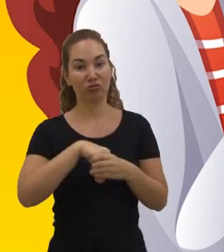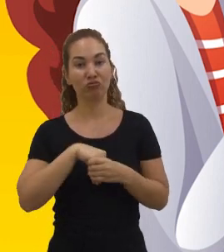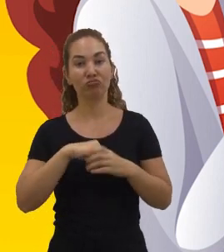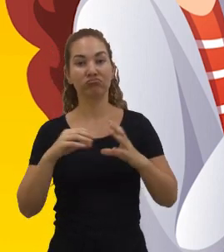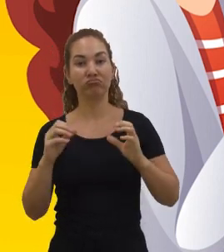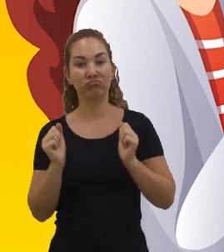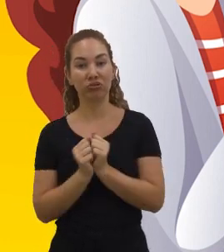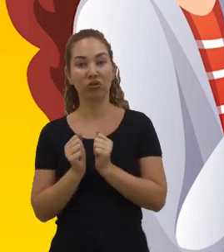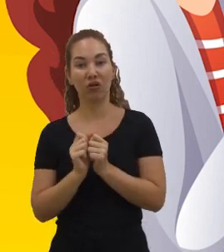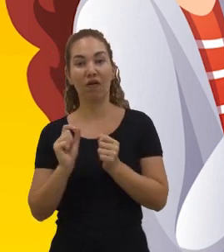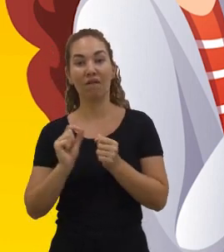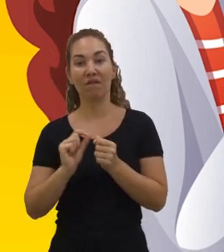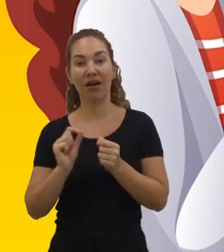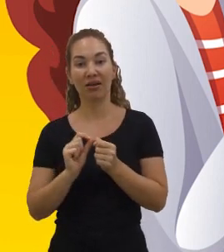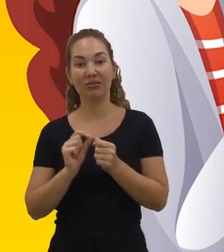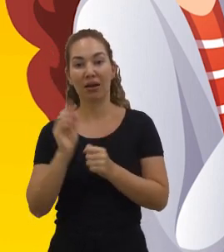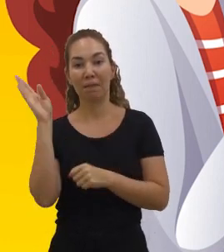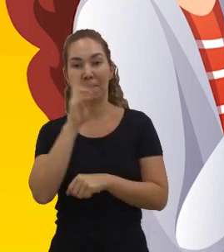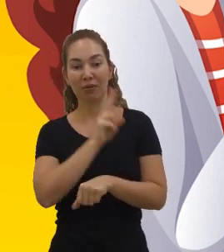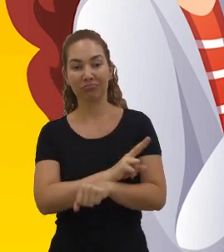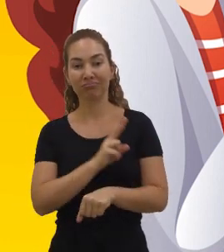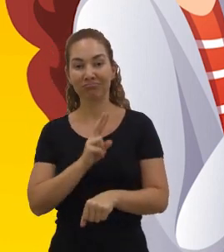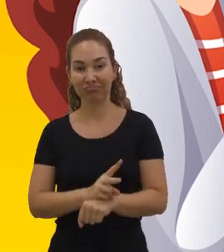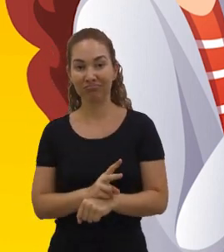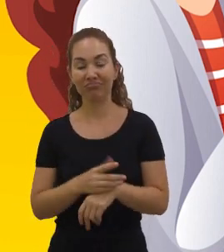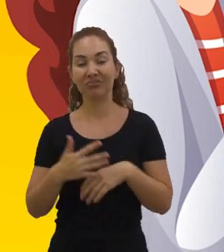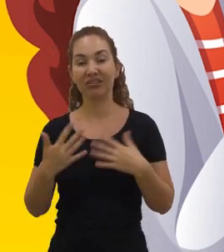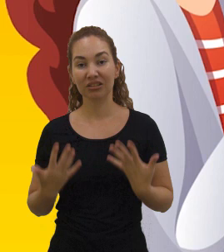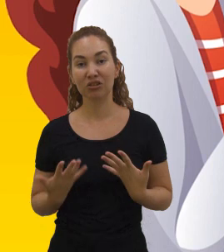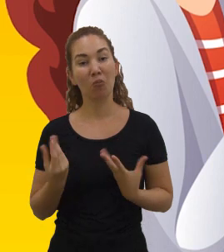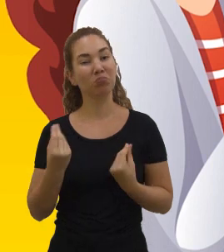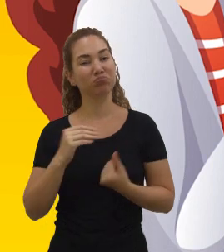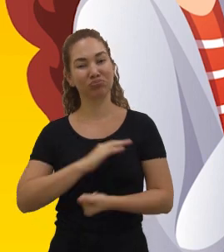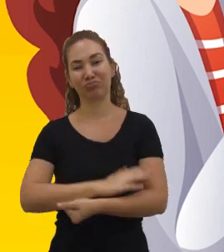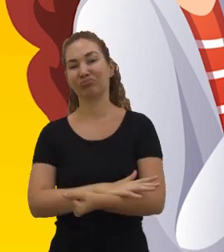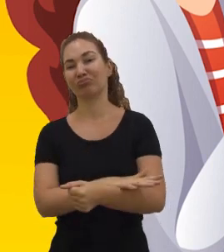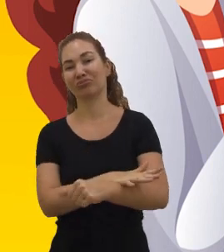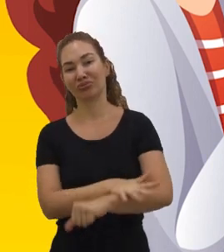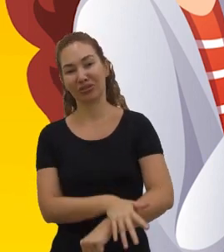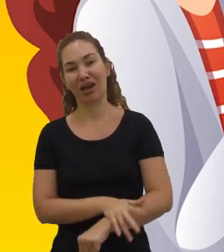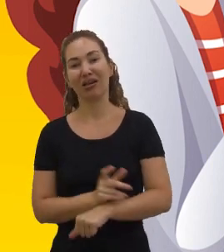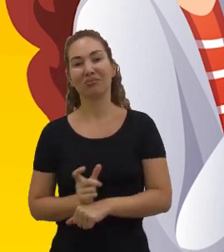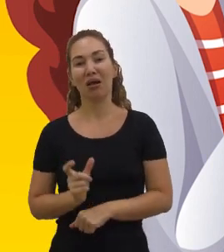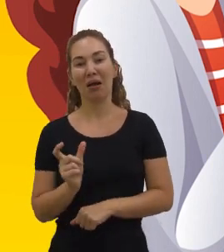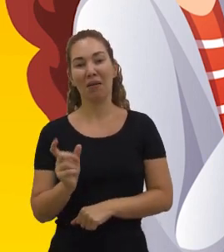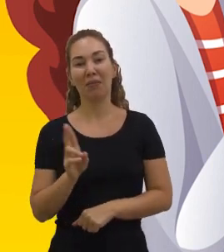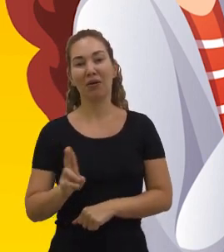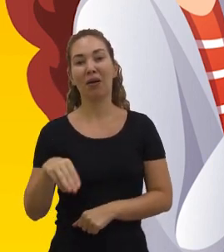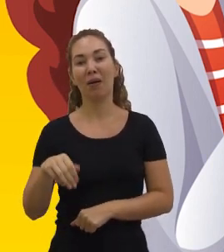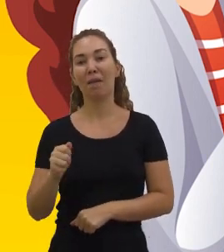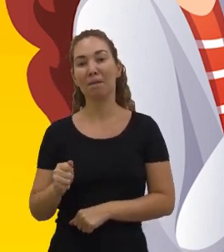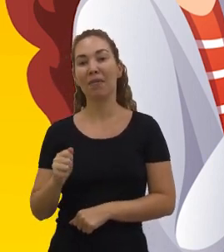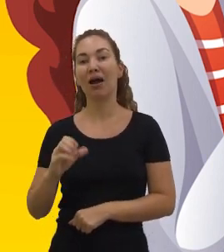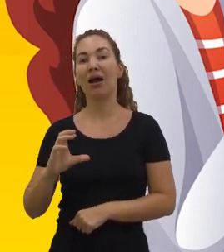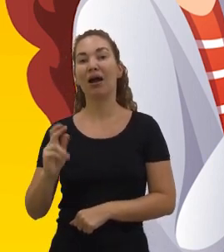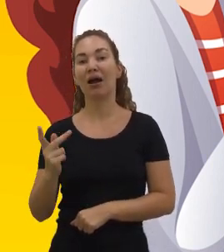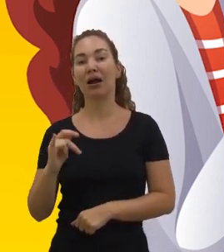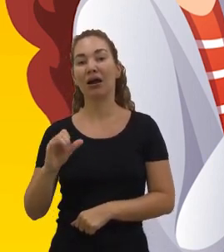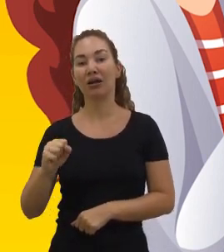desfazer, maltratar. Portanto, além de profundamente racista, o termo é carregado de machismo. Então, assim, não